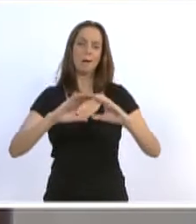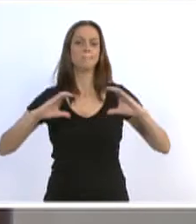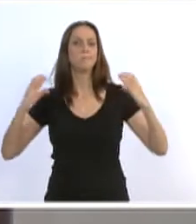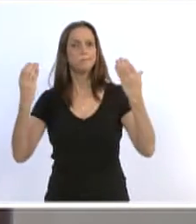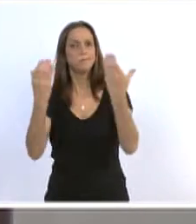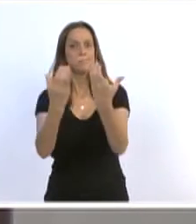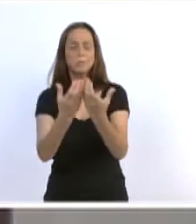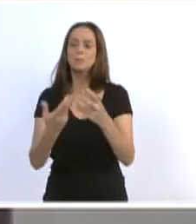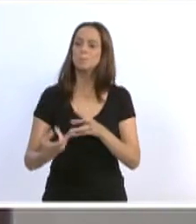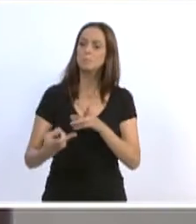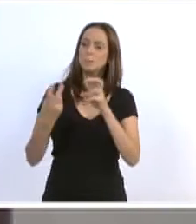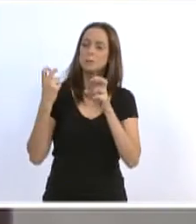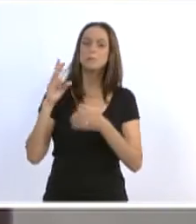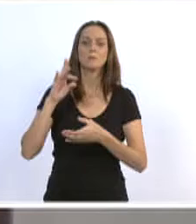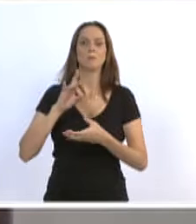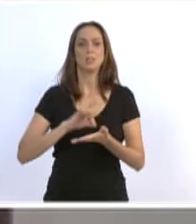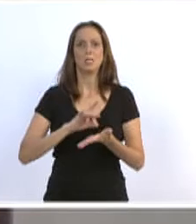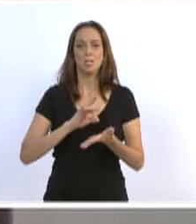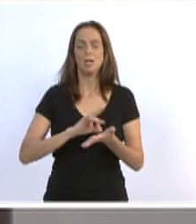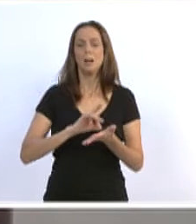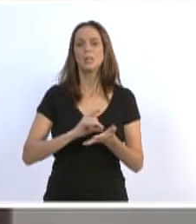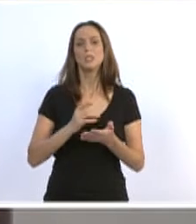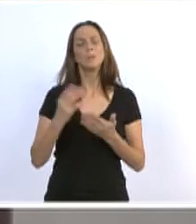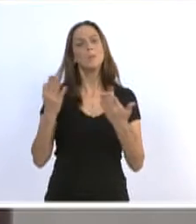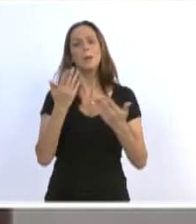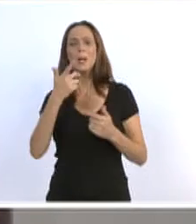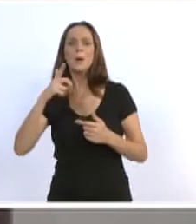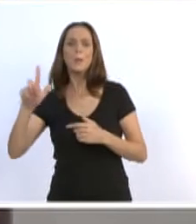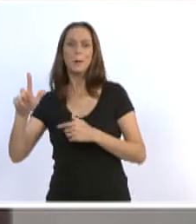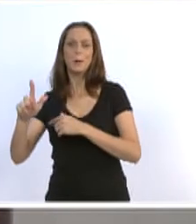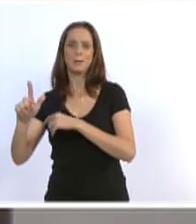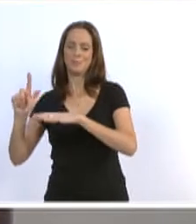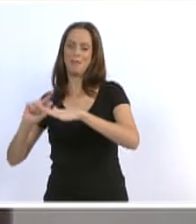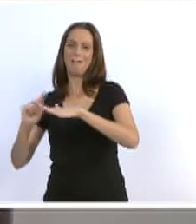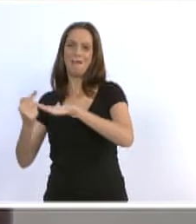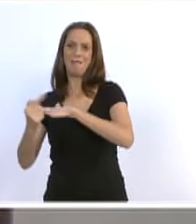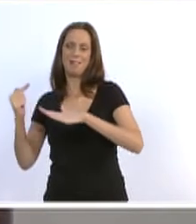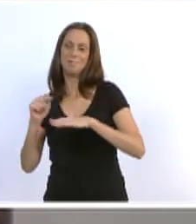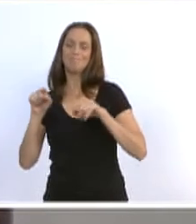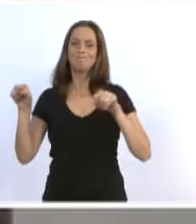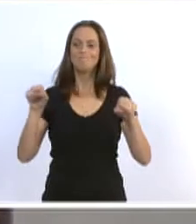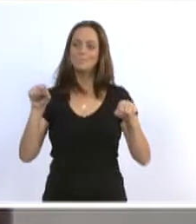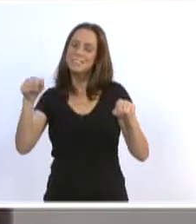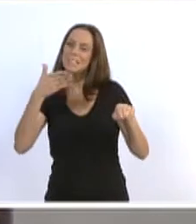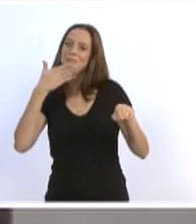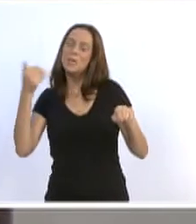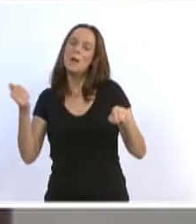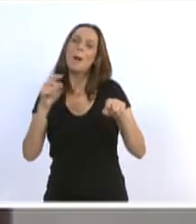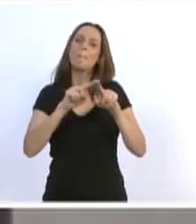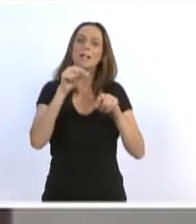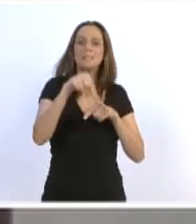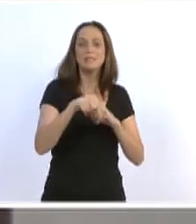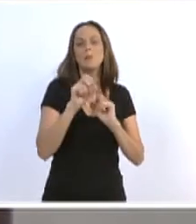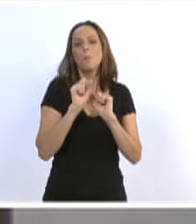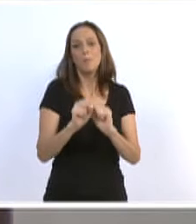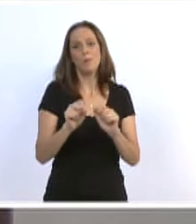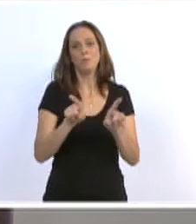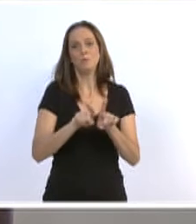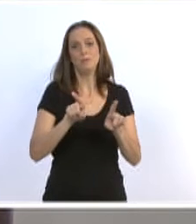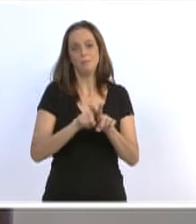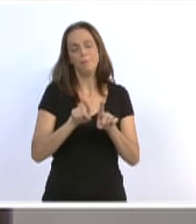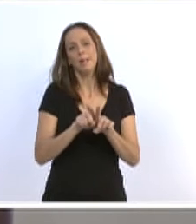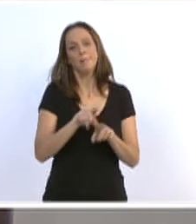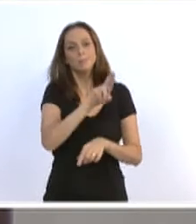um caldeirão que é o galegão gostaria que fosse no caso do galegão mas como é no sesi gostaríamos que lotar o sesi para poder estar